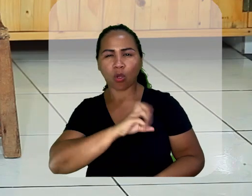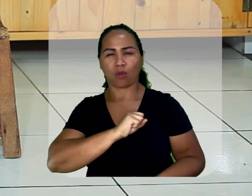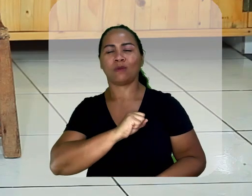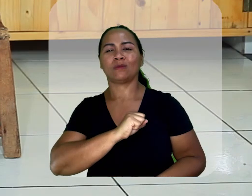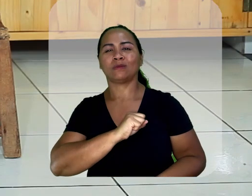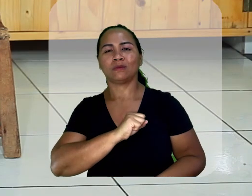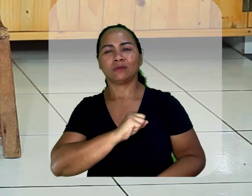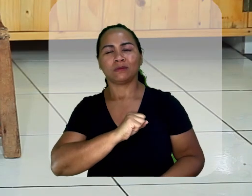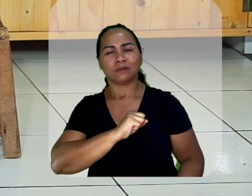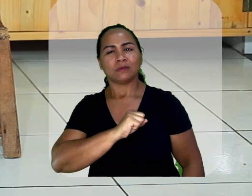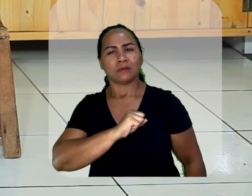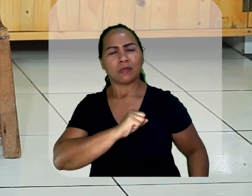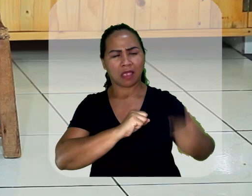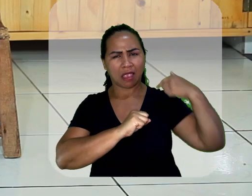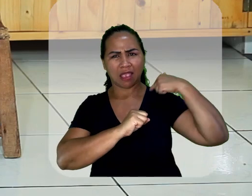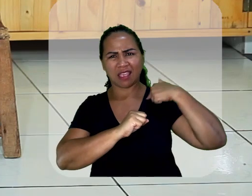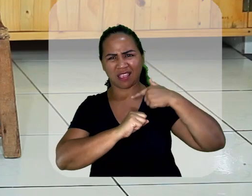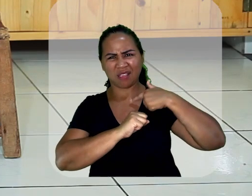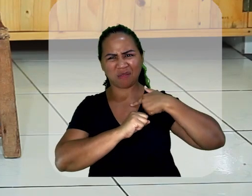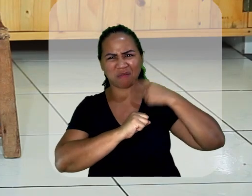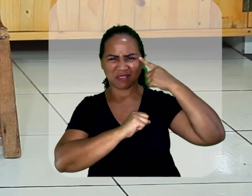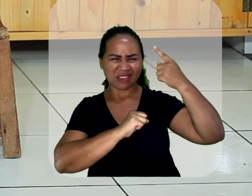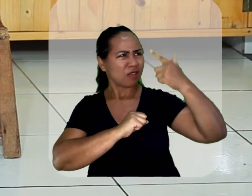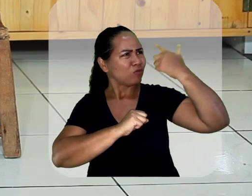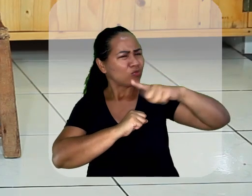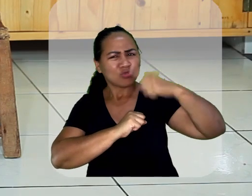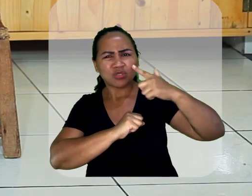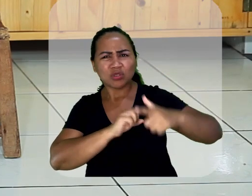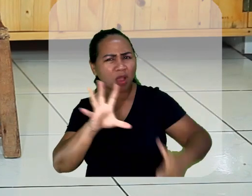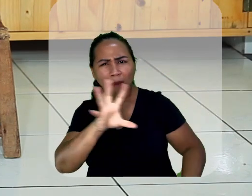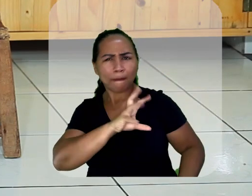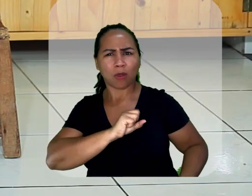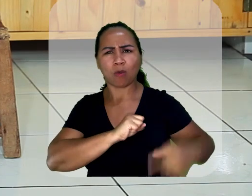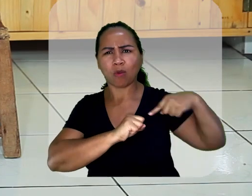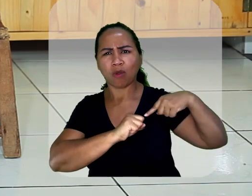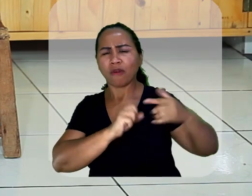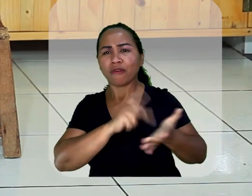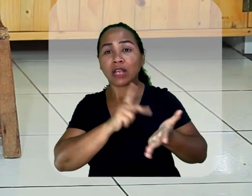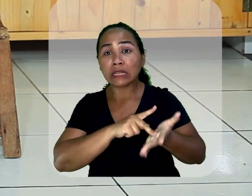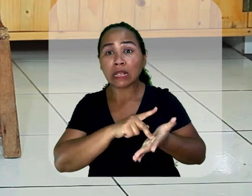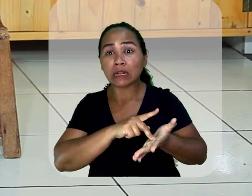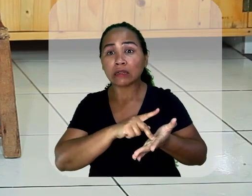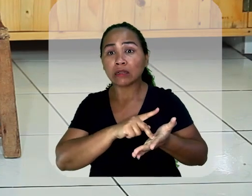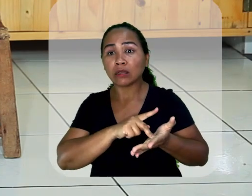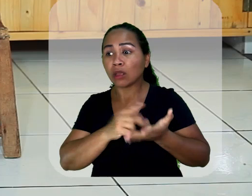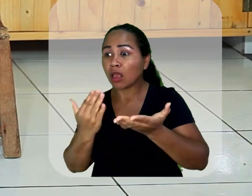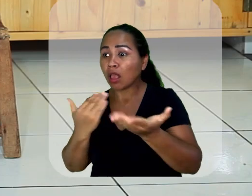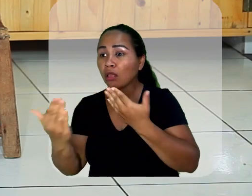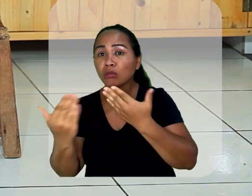eu pensei não existir. Eu pensei não poder existir entre criaturas e